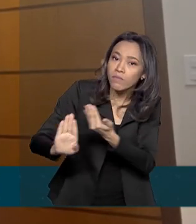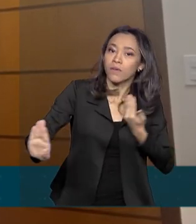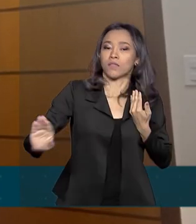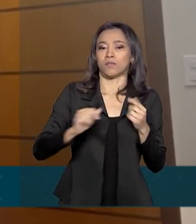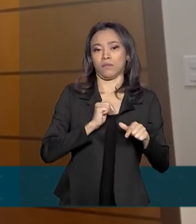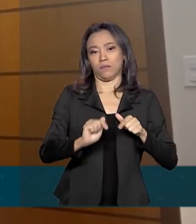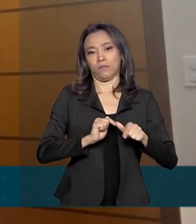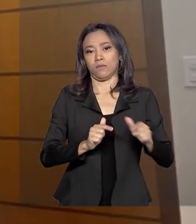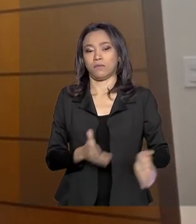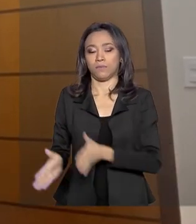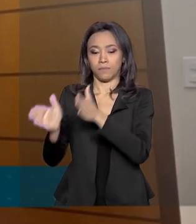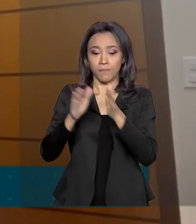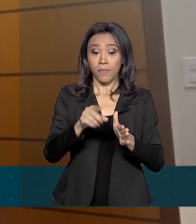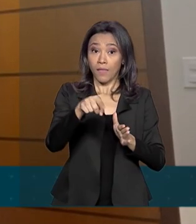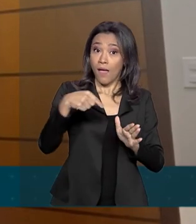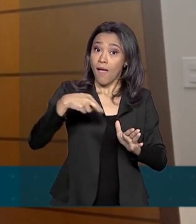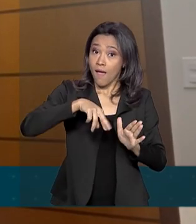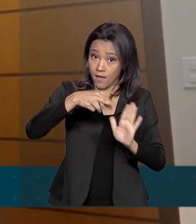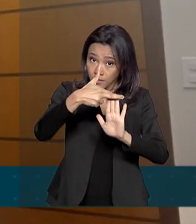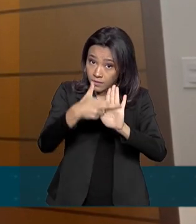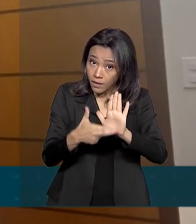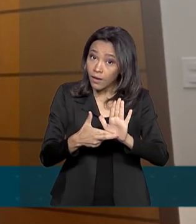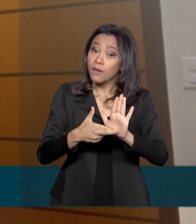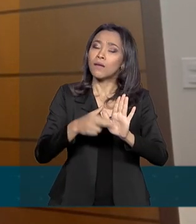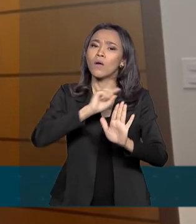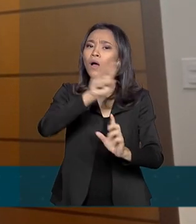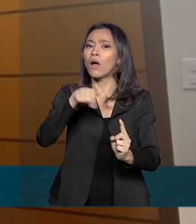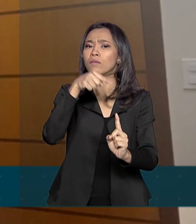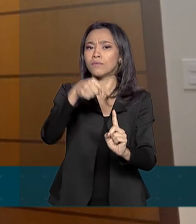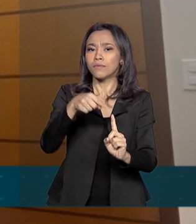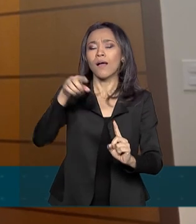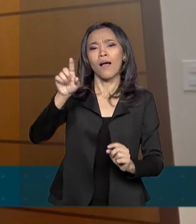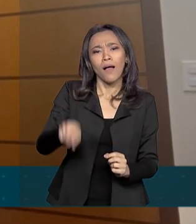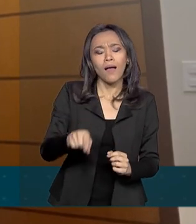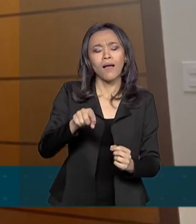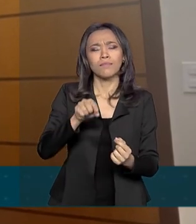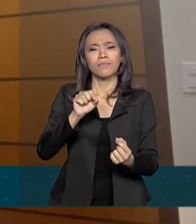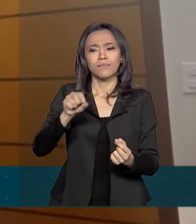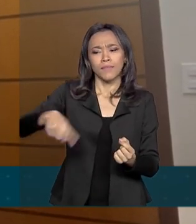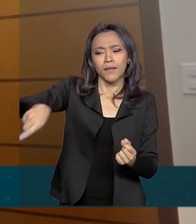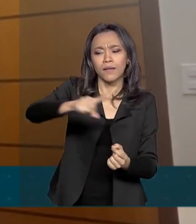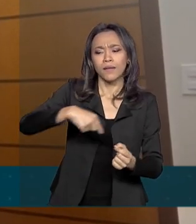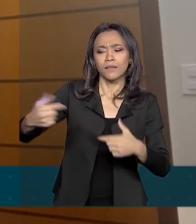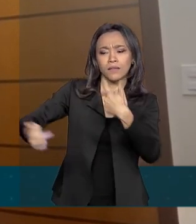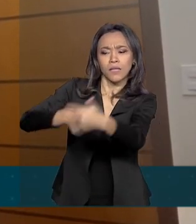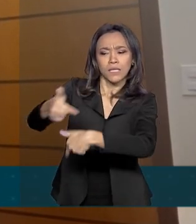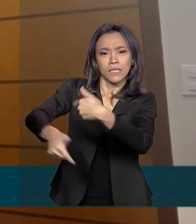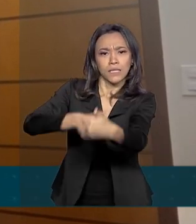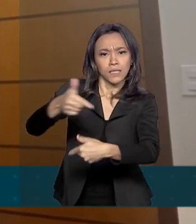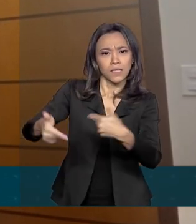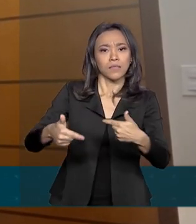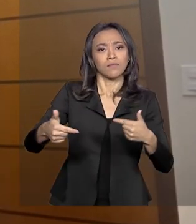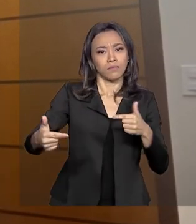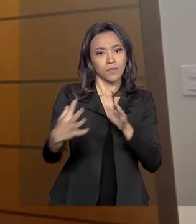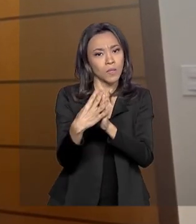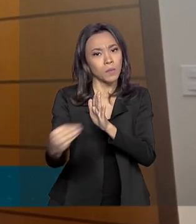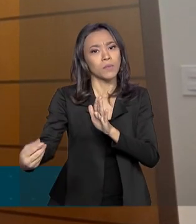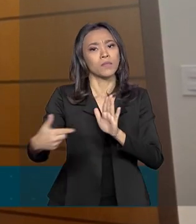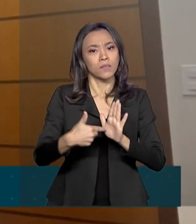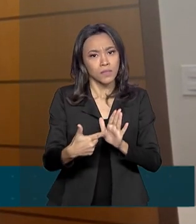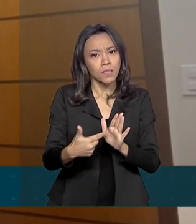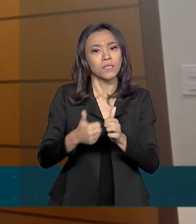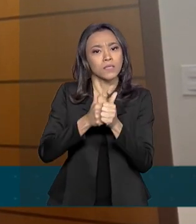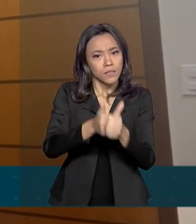medidas estabelecidas visa, para aquelas atividades que estão em funcionamento, visa estabelecer aí